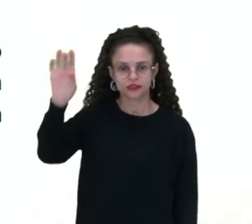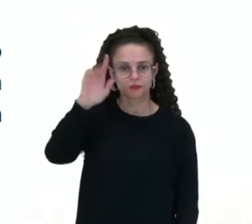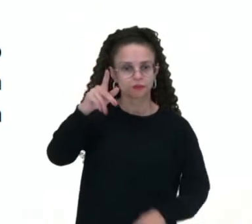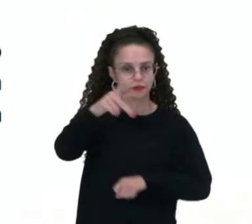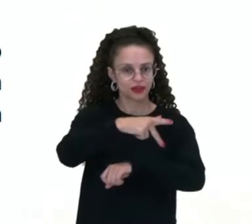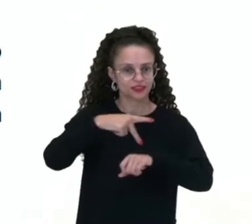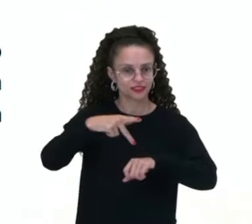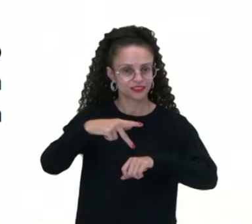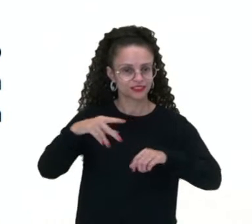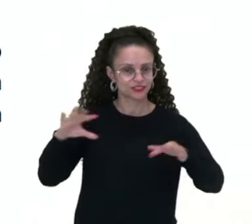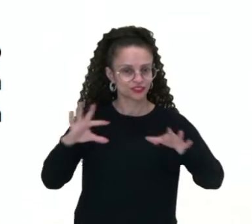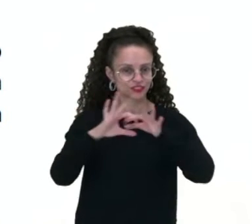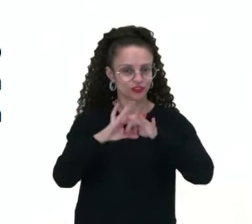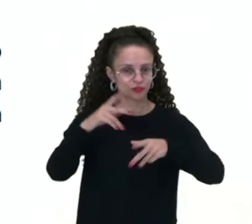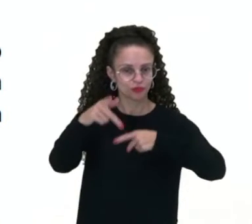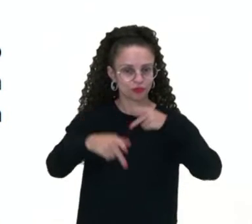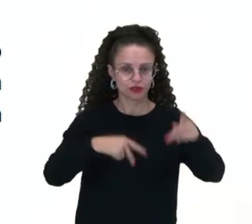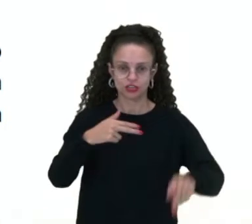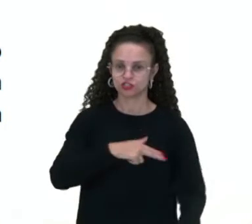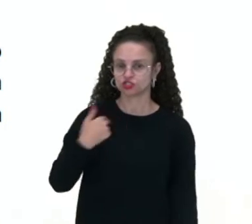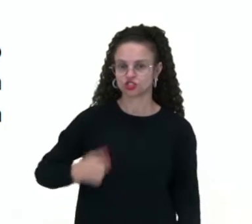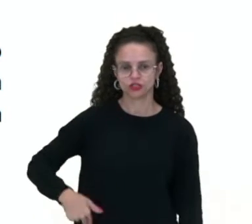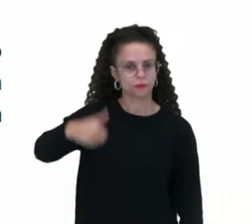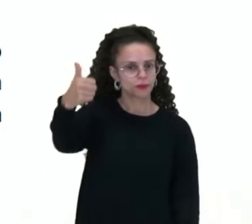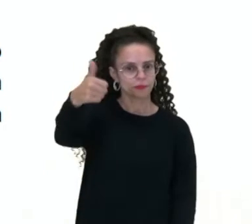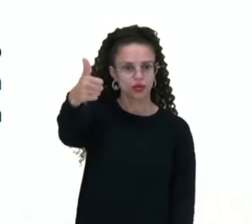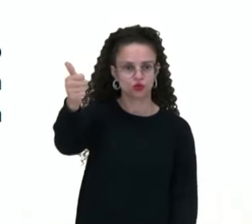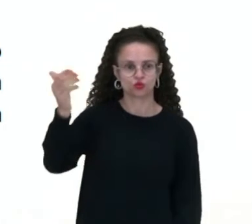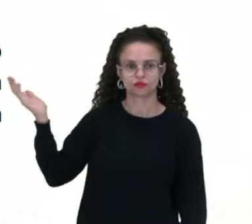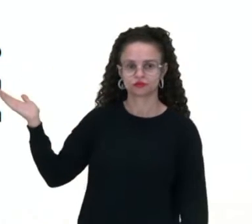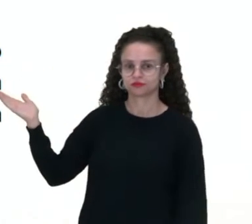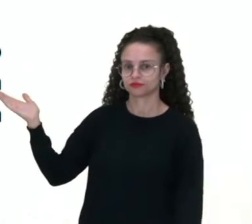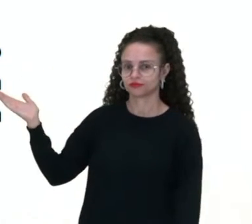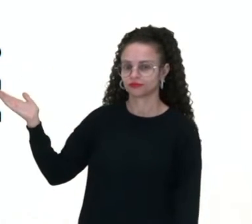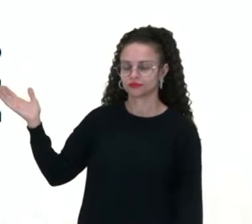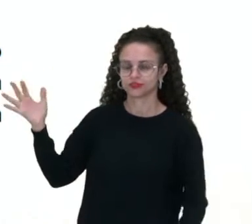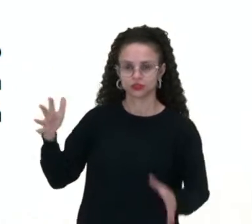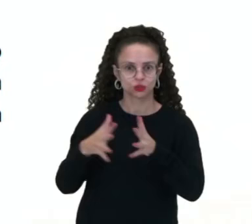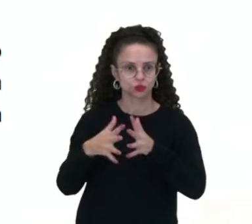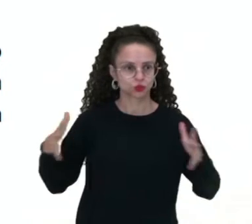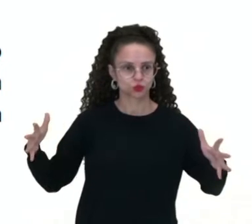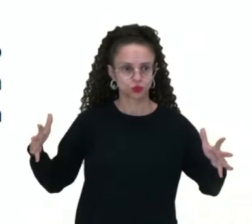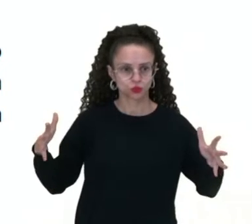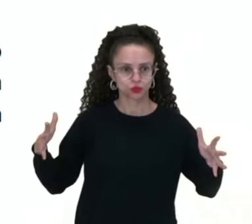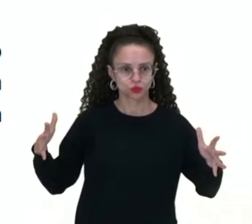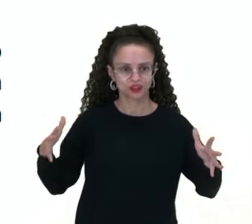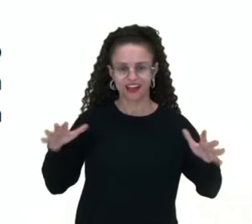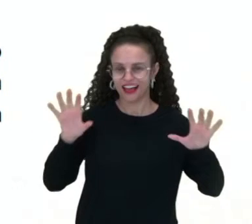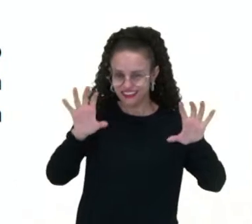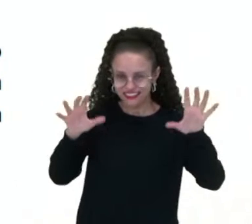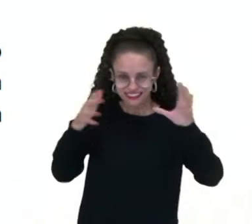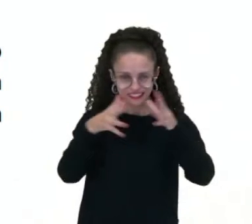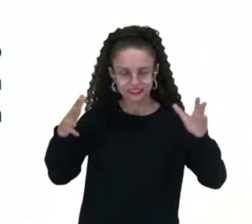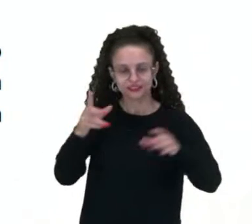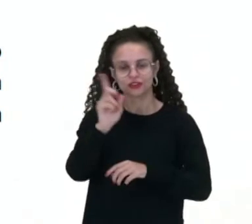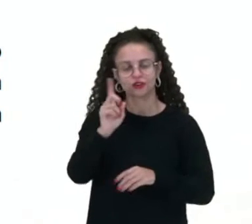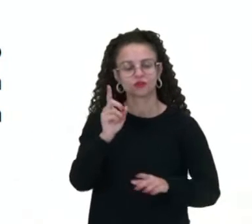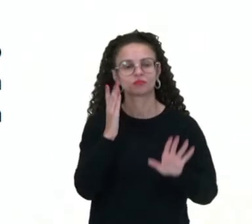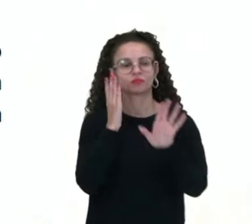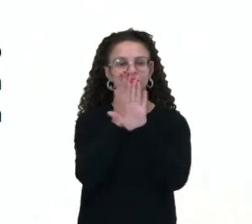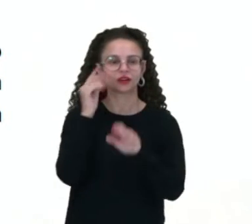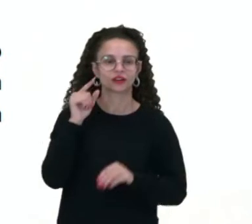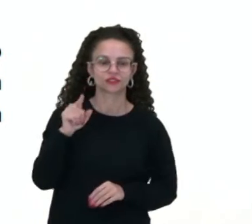Então repare, no ranking a China está em primeiro lugar, olha lá. Então a China não é assim o formato do território, né? Mas por conta